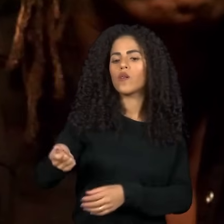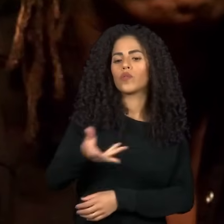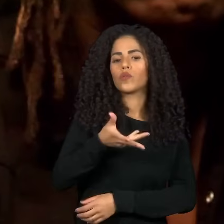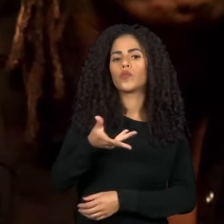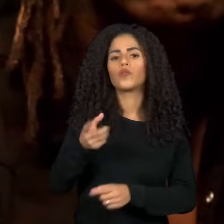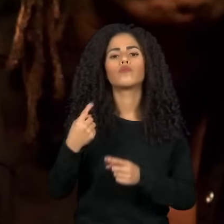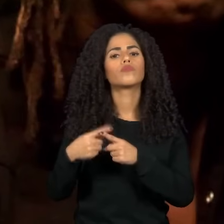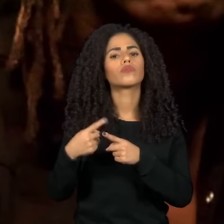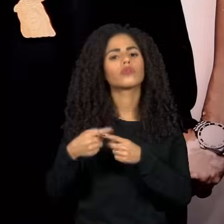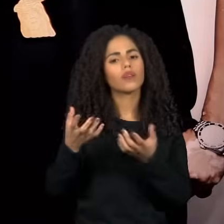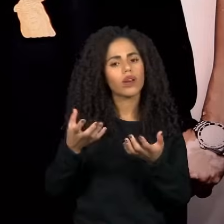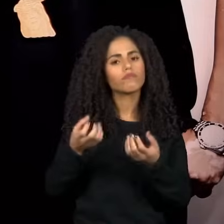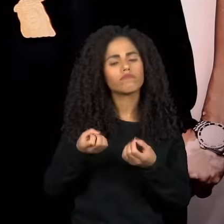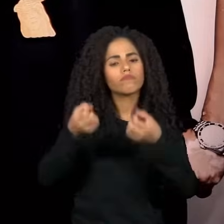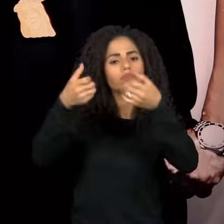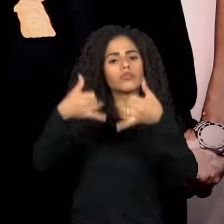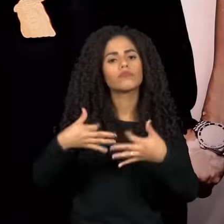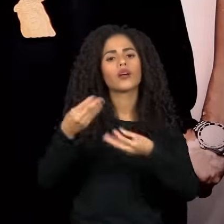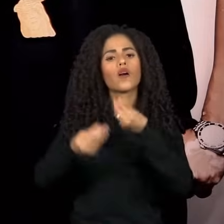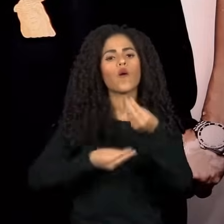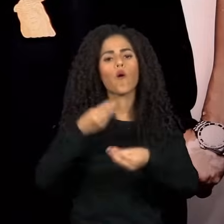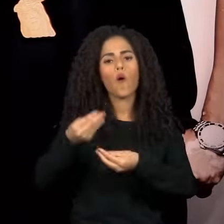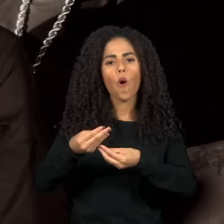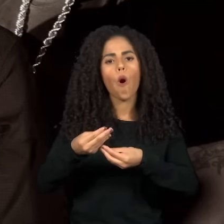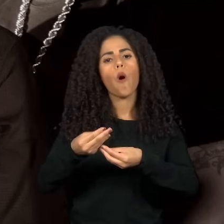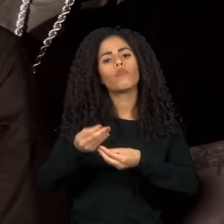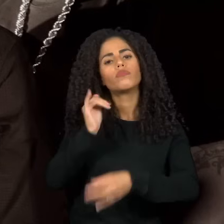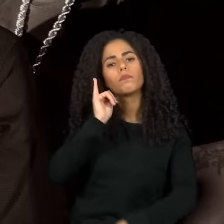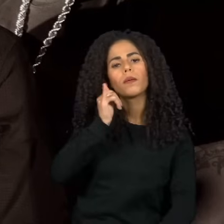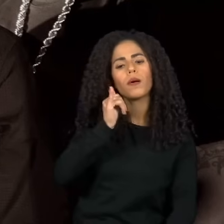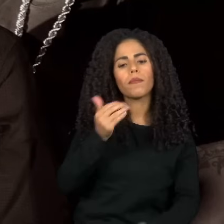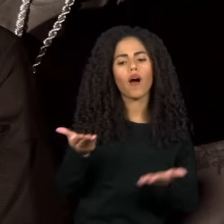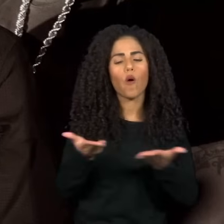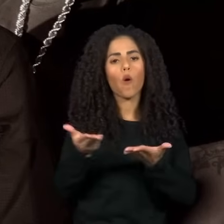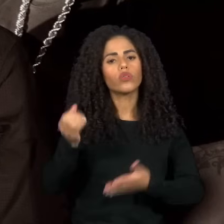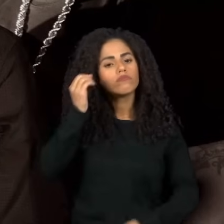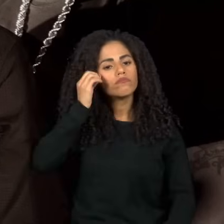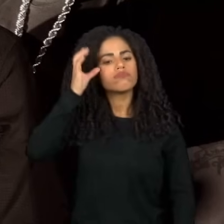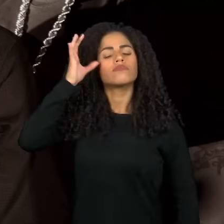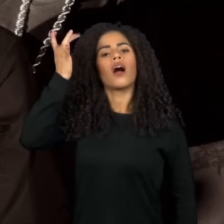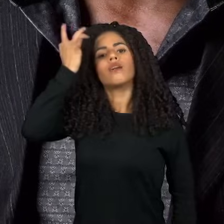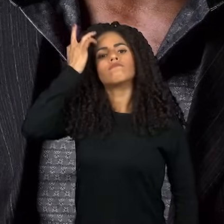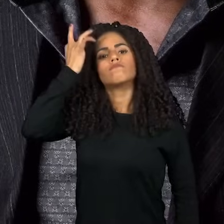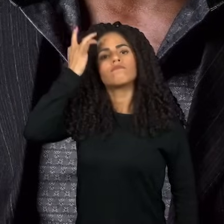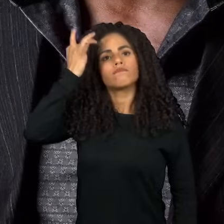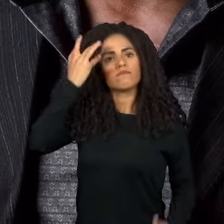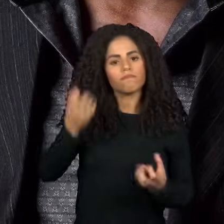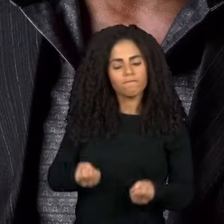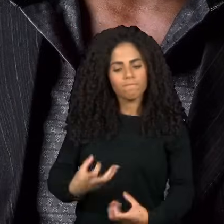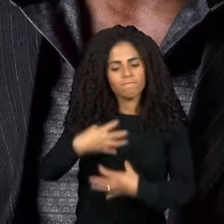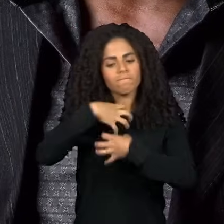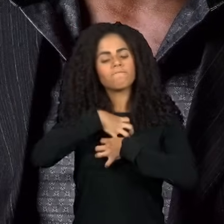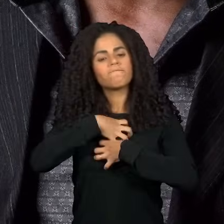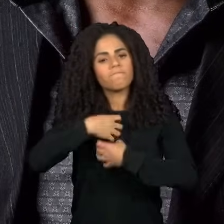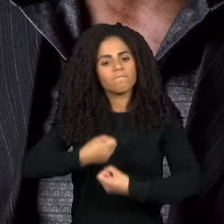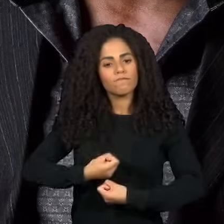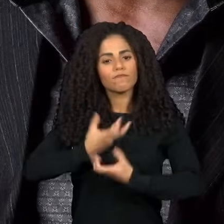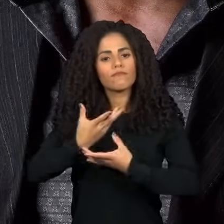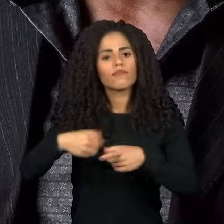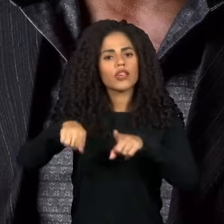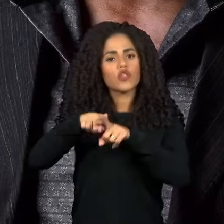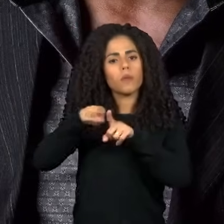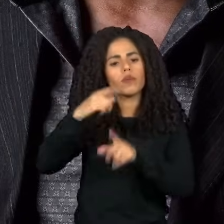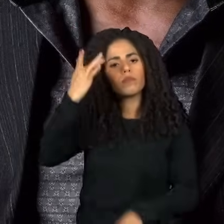porque eu quero justamente falar como esse discurso se amadureceu, como essa permissão a sentir, a se deixar expressar,